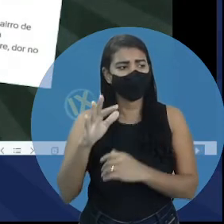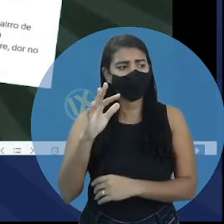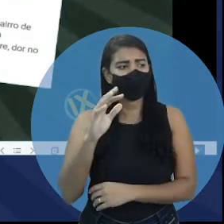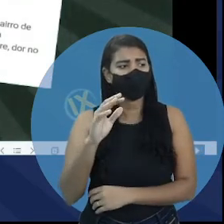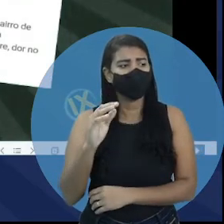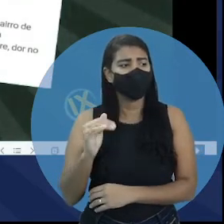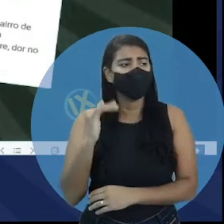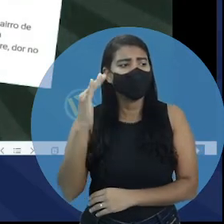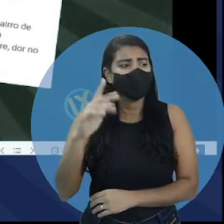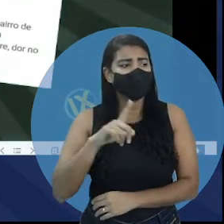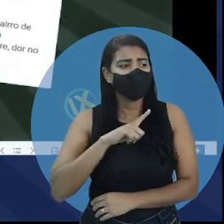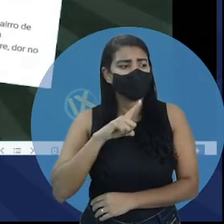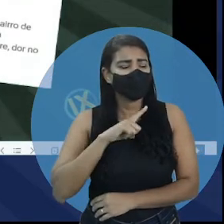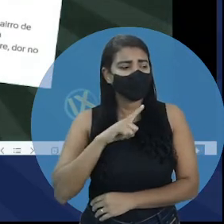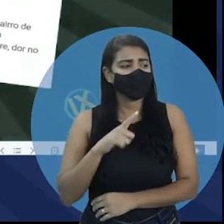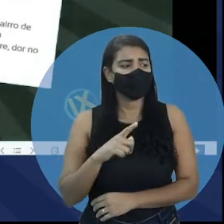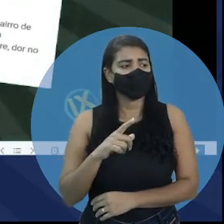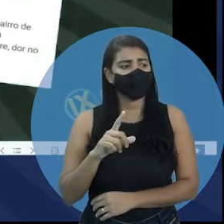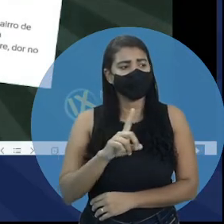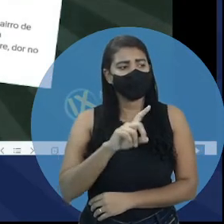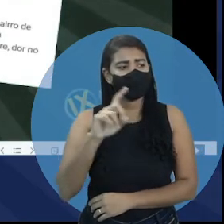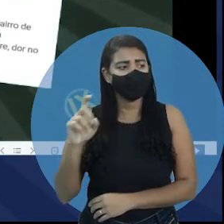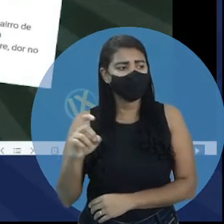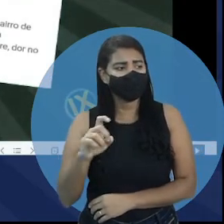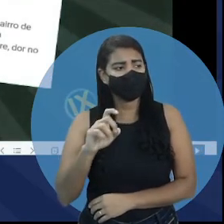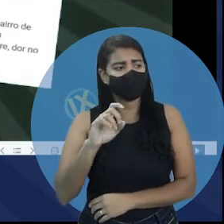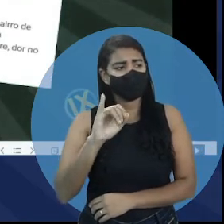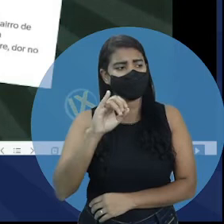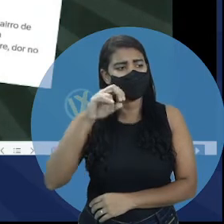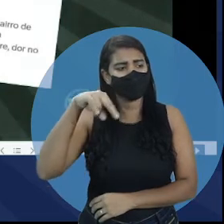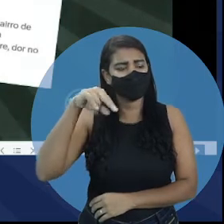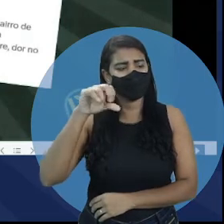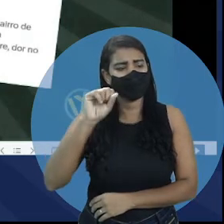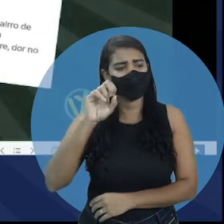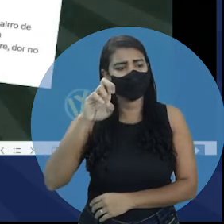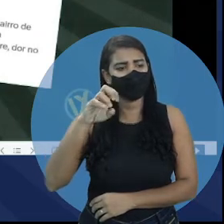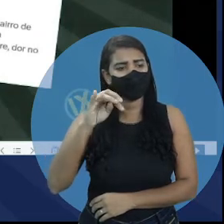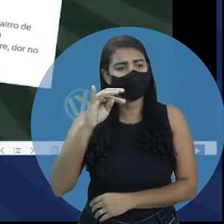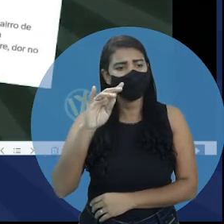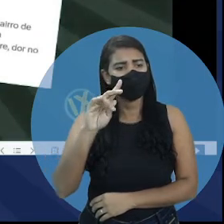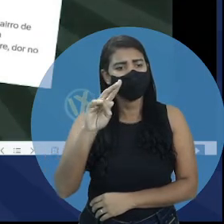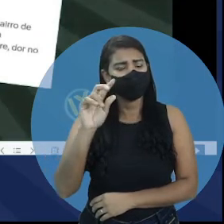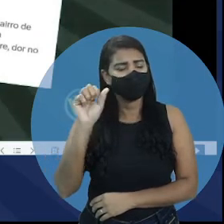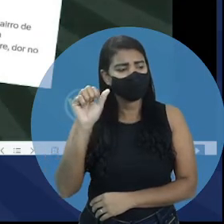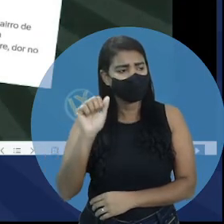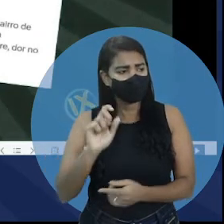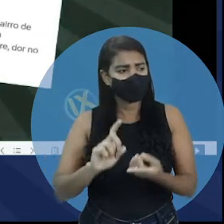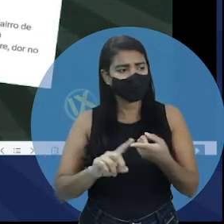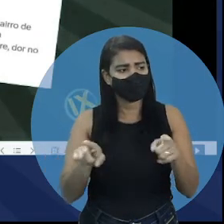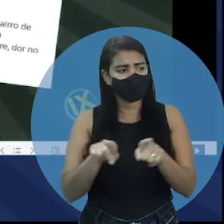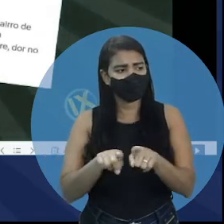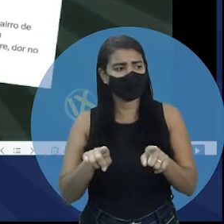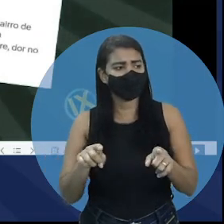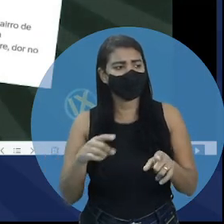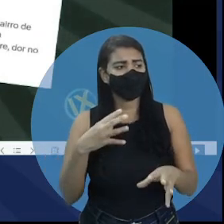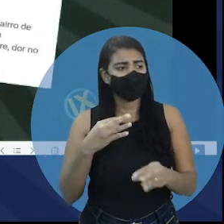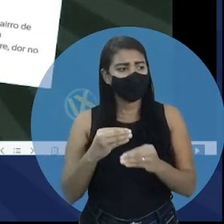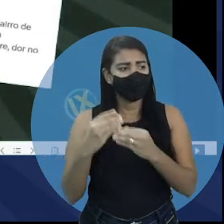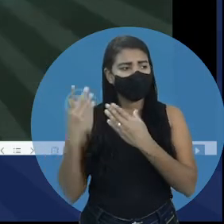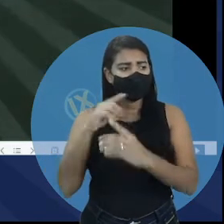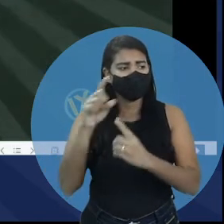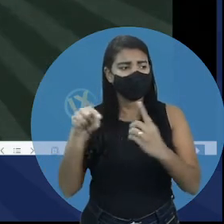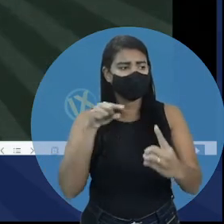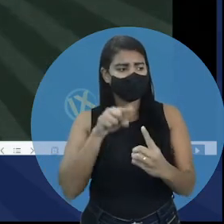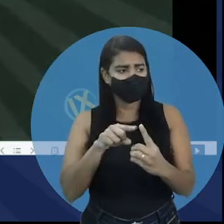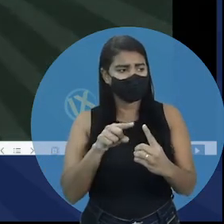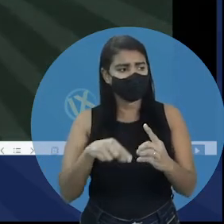um potencial inseticida para a Aedes aegypti. E com isso pode passar, esse foi o objetivo então